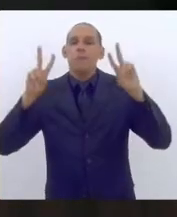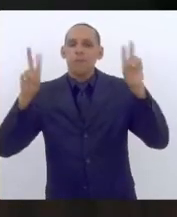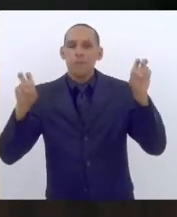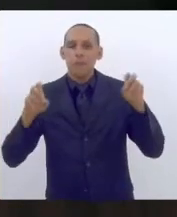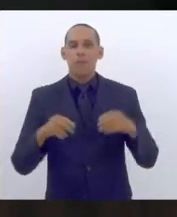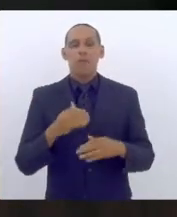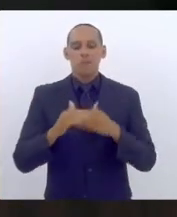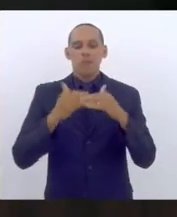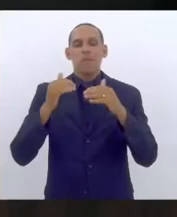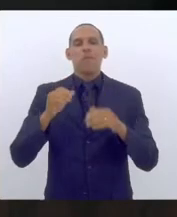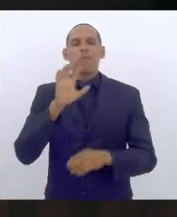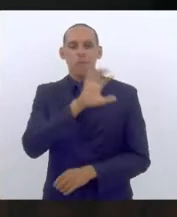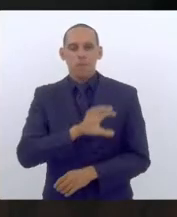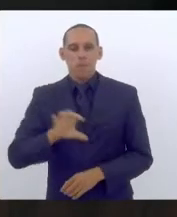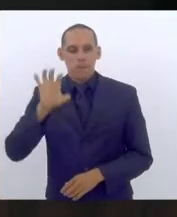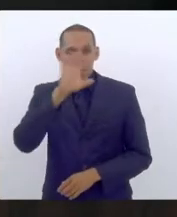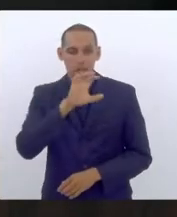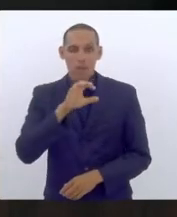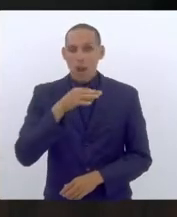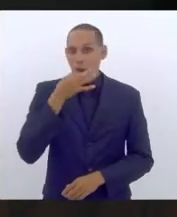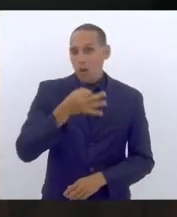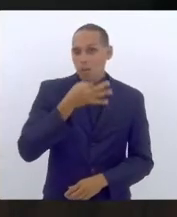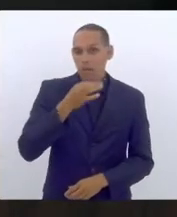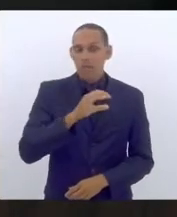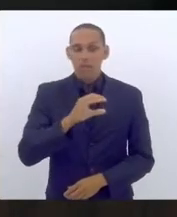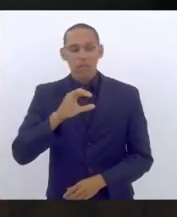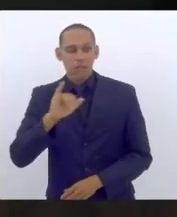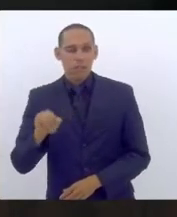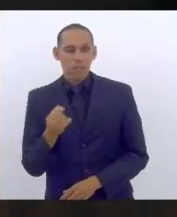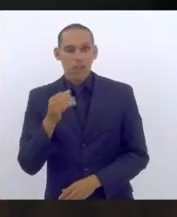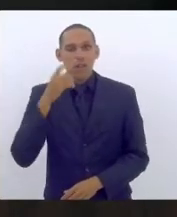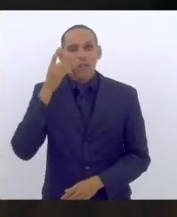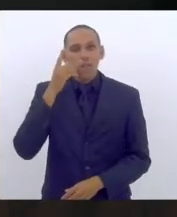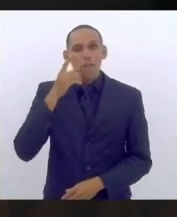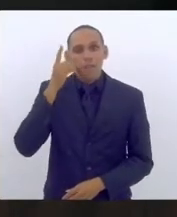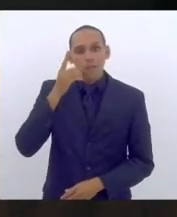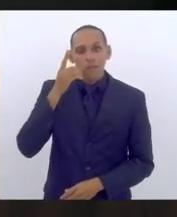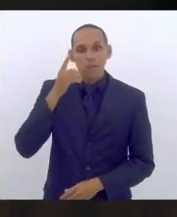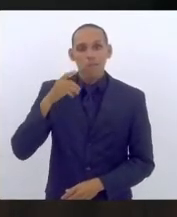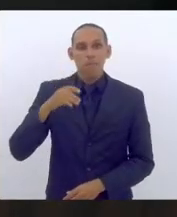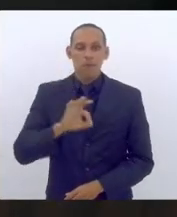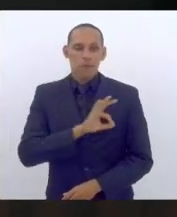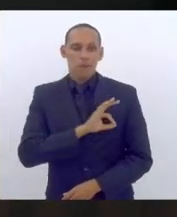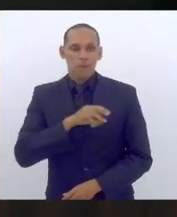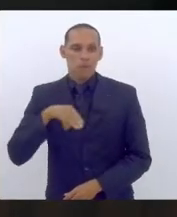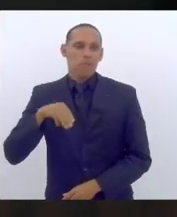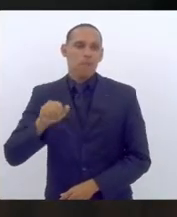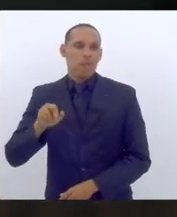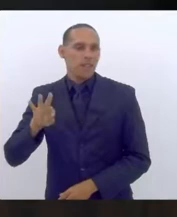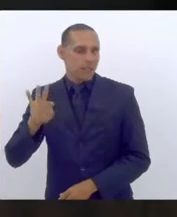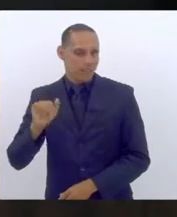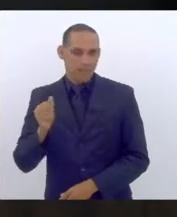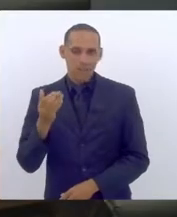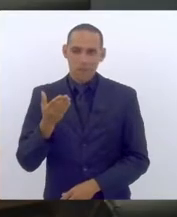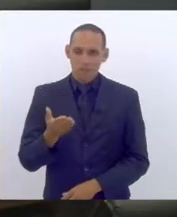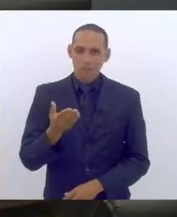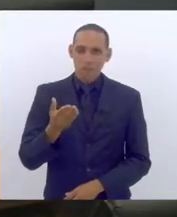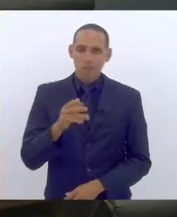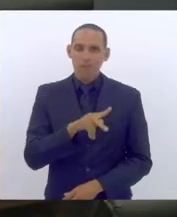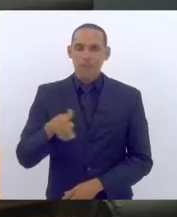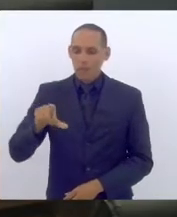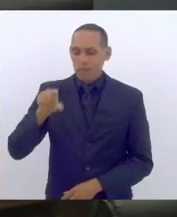permitir parecer pela comissão de condição Justiça deputada Marta Rocha designada pela